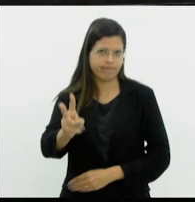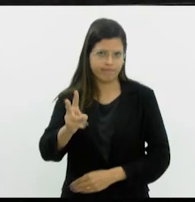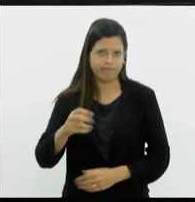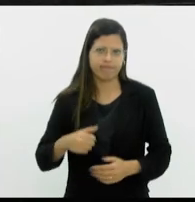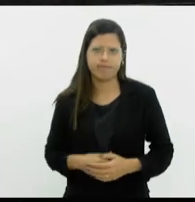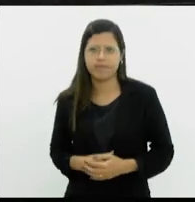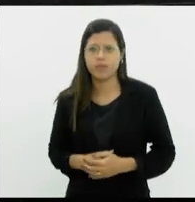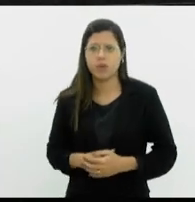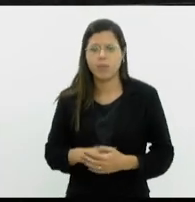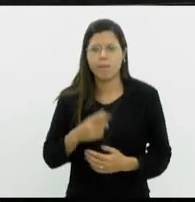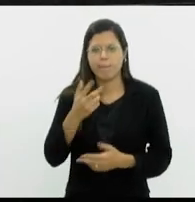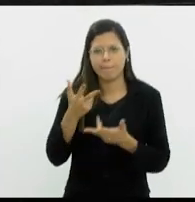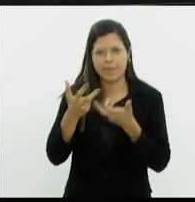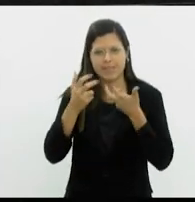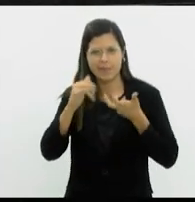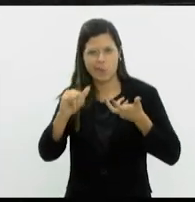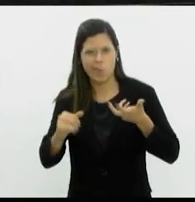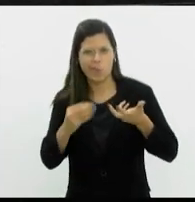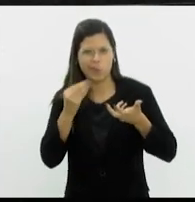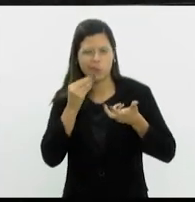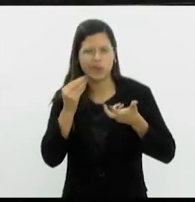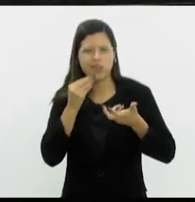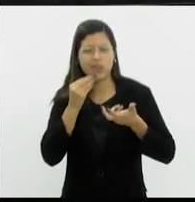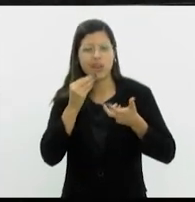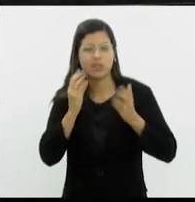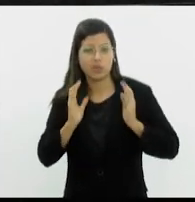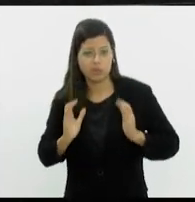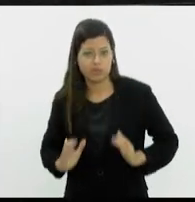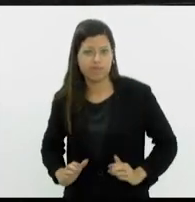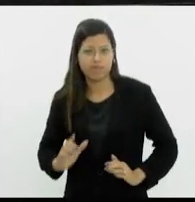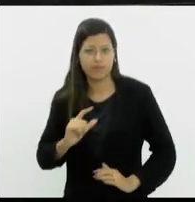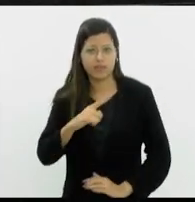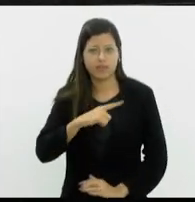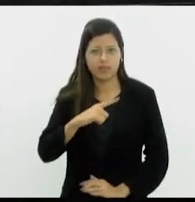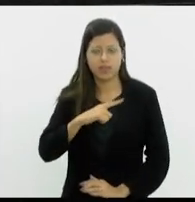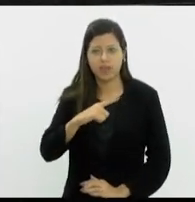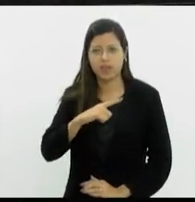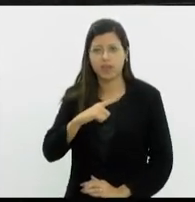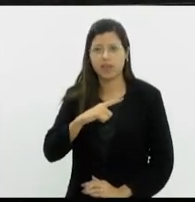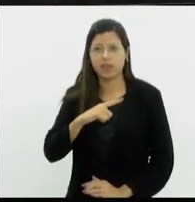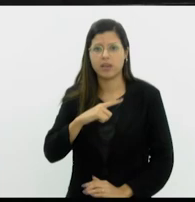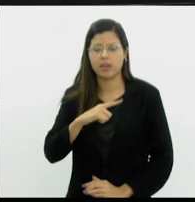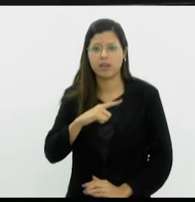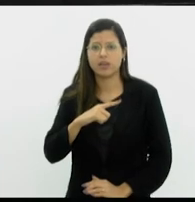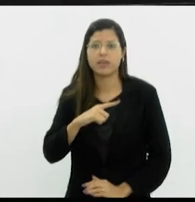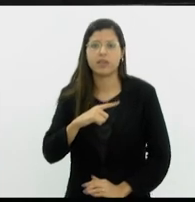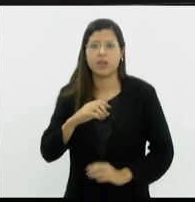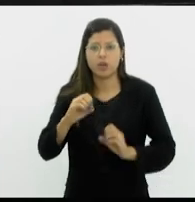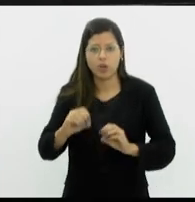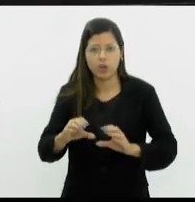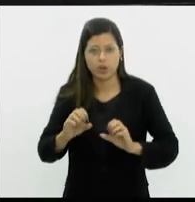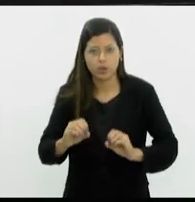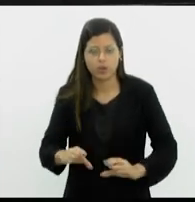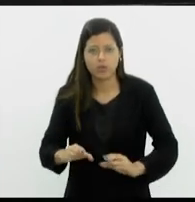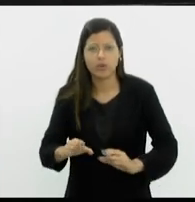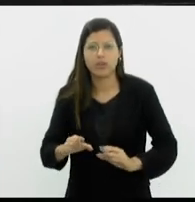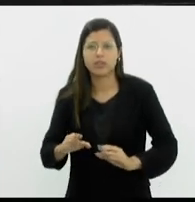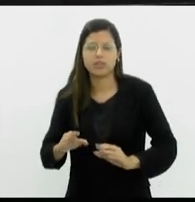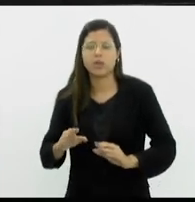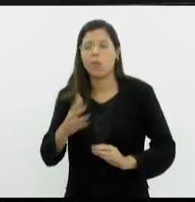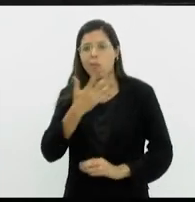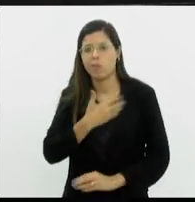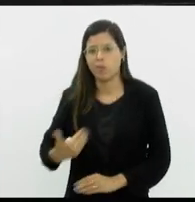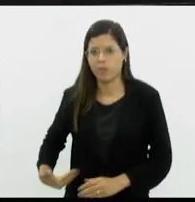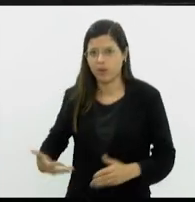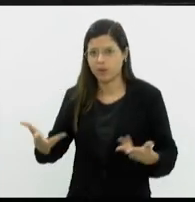Olha a oportunidade que um cidadão tem de ter educação pública de qualidade